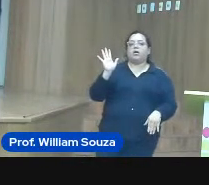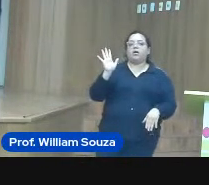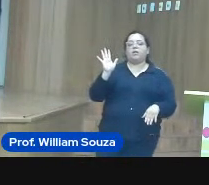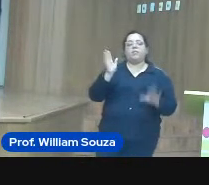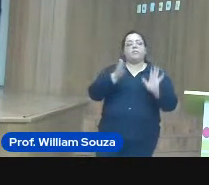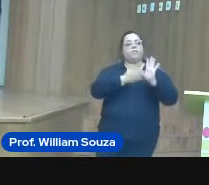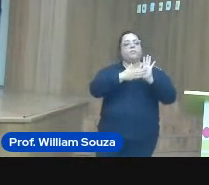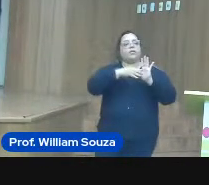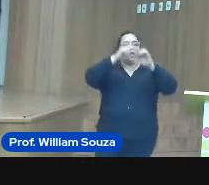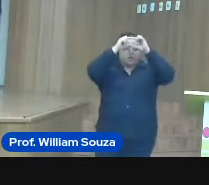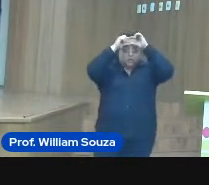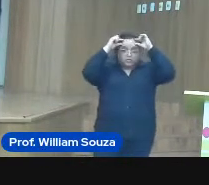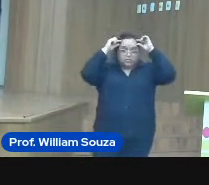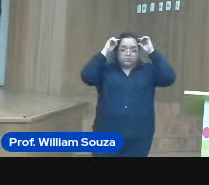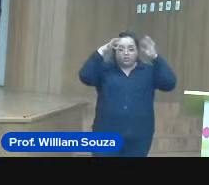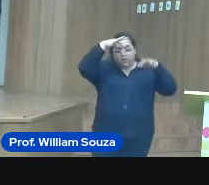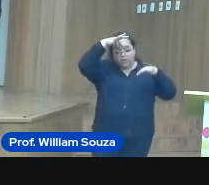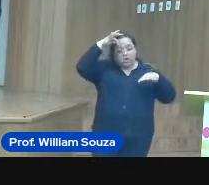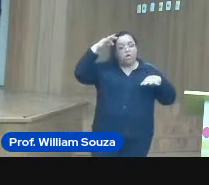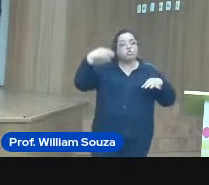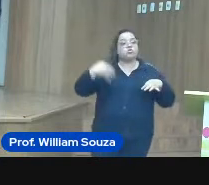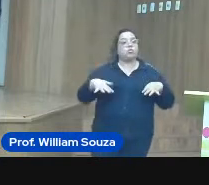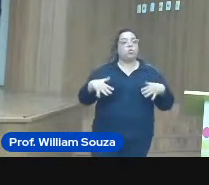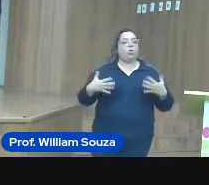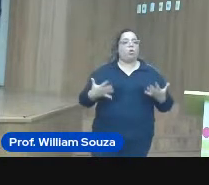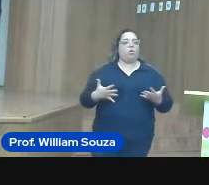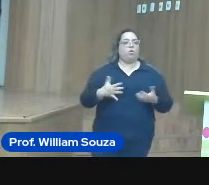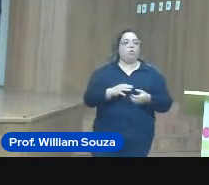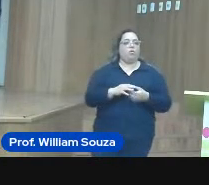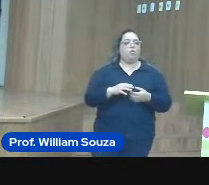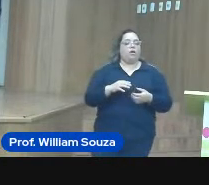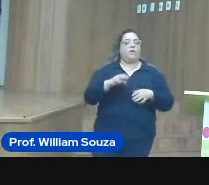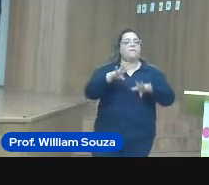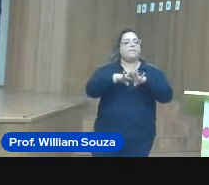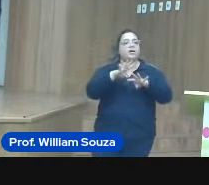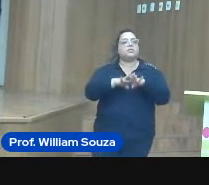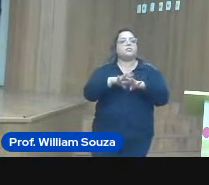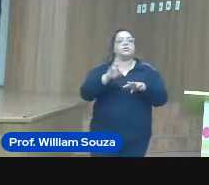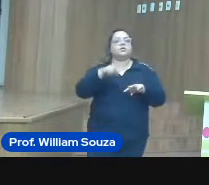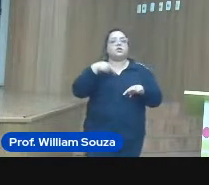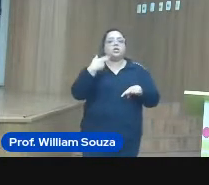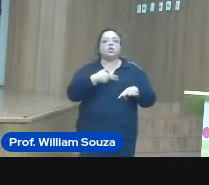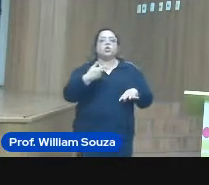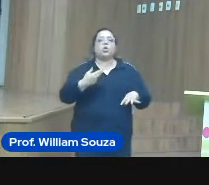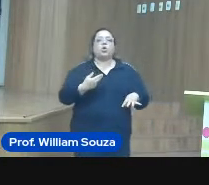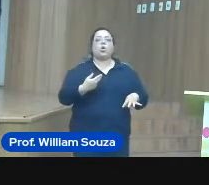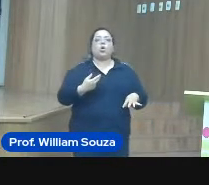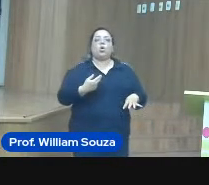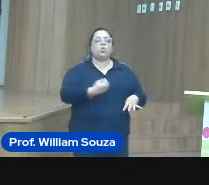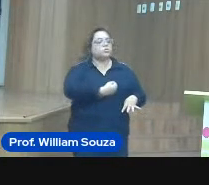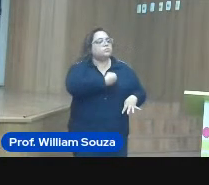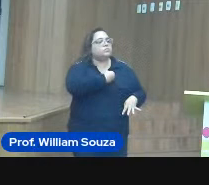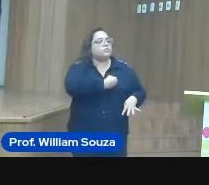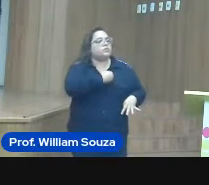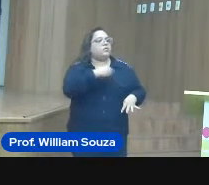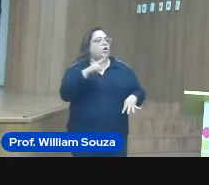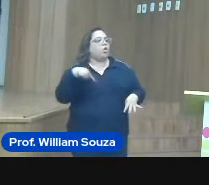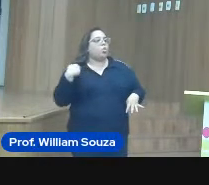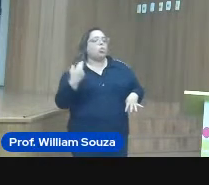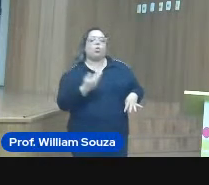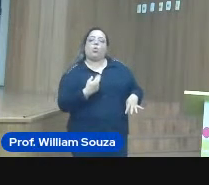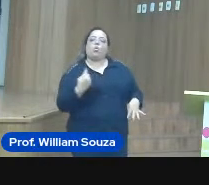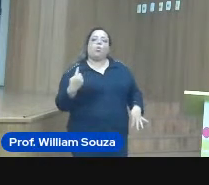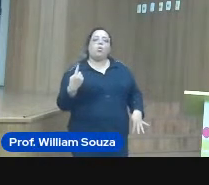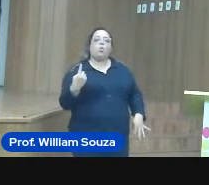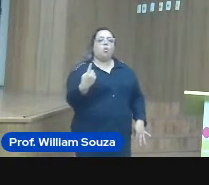A matemática tá na nossa vida entre nós, no meio de nós, não é só